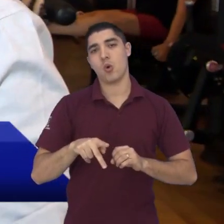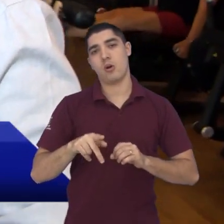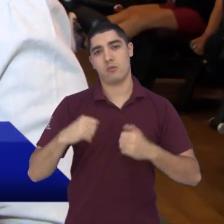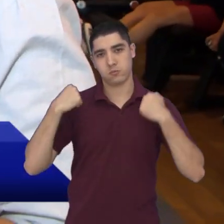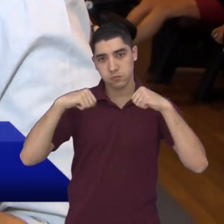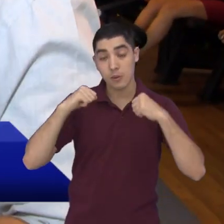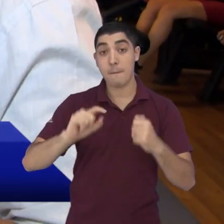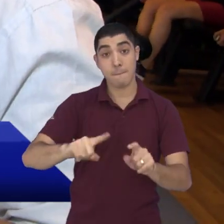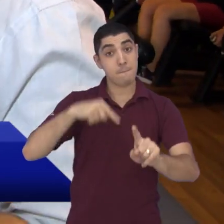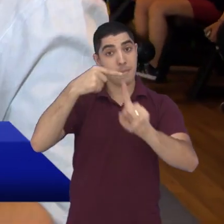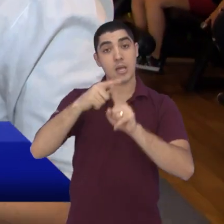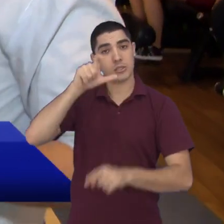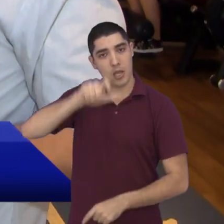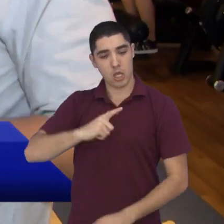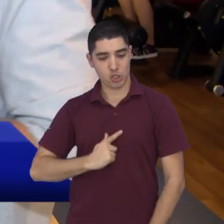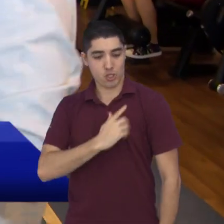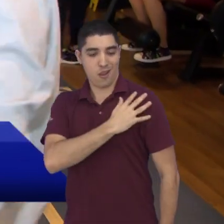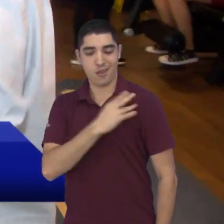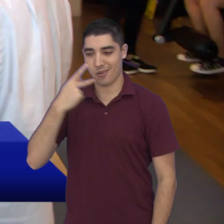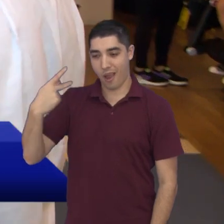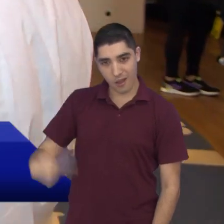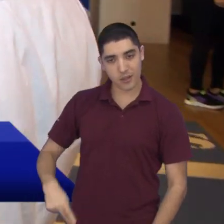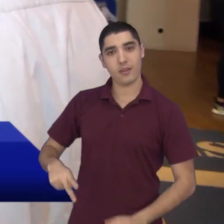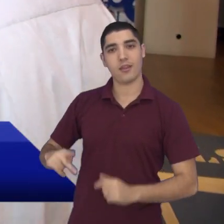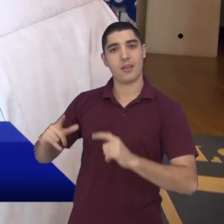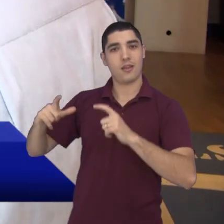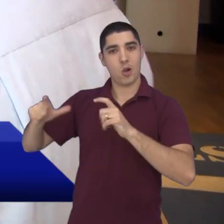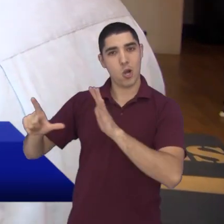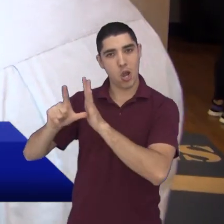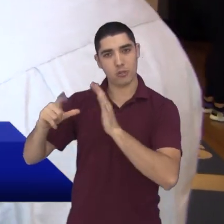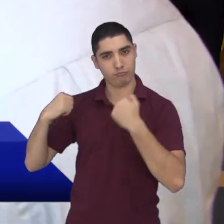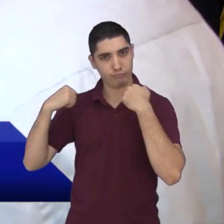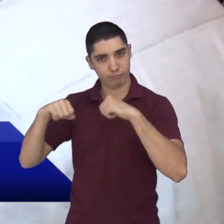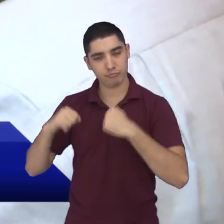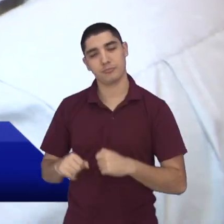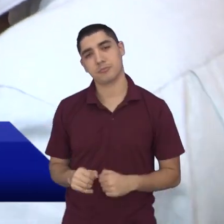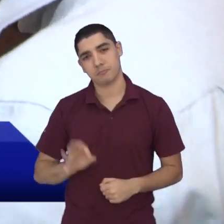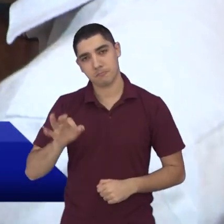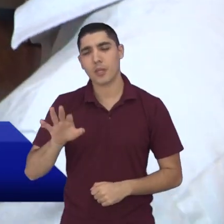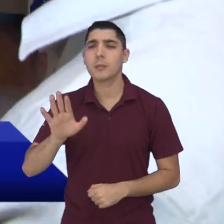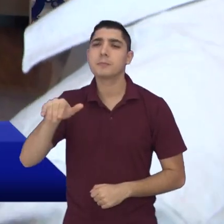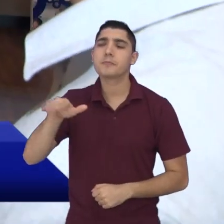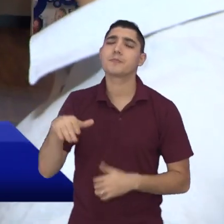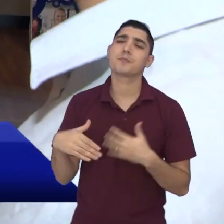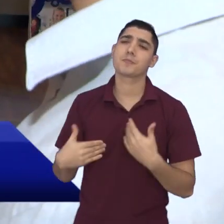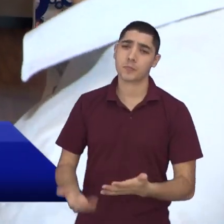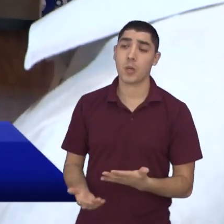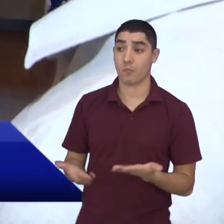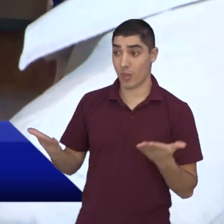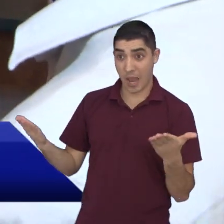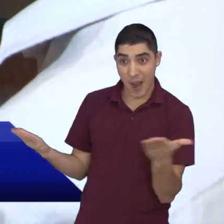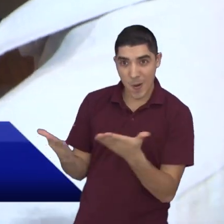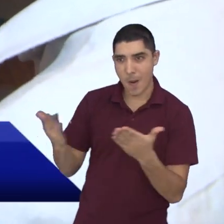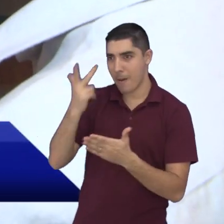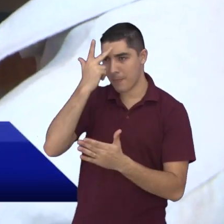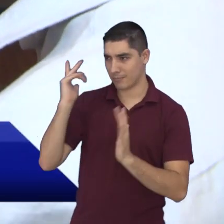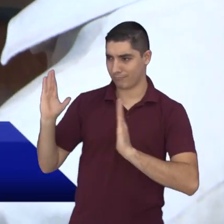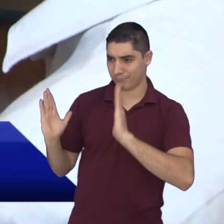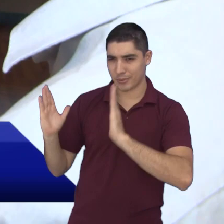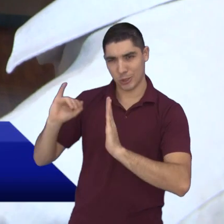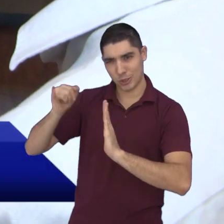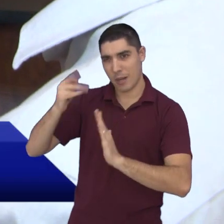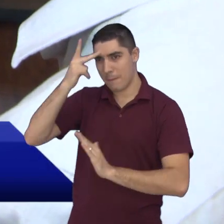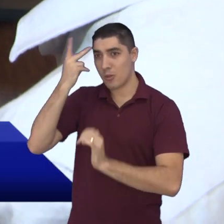físico gerente também gestor daqui da academia de uma rede de academias aqui em São José né Júnior primeiro de tudo nessa época muita gente